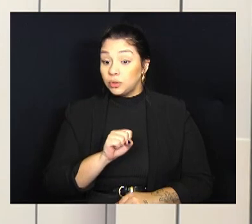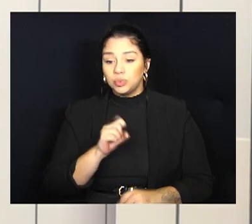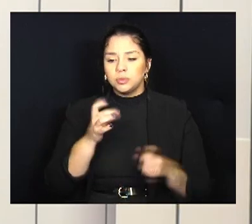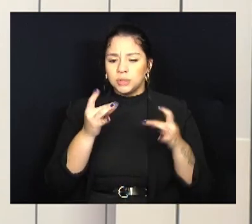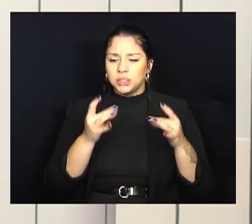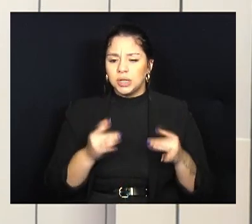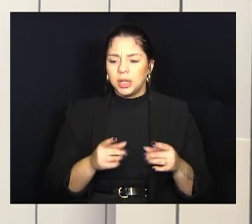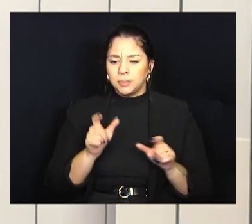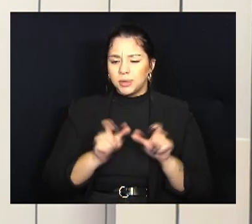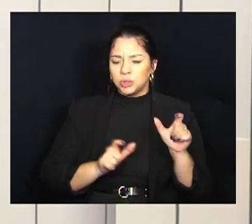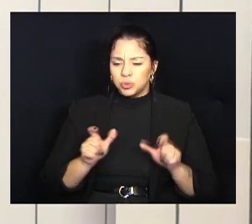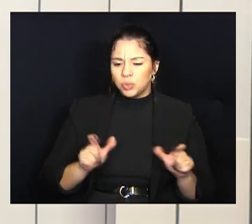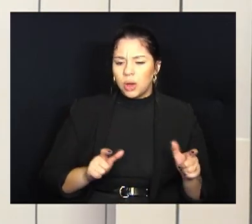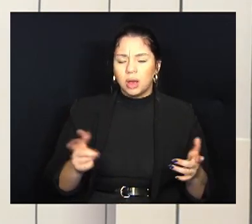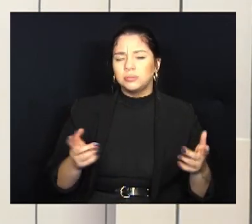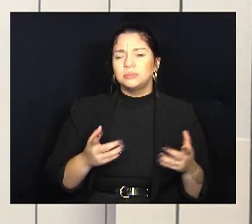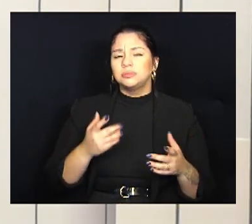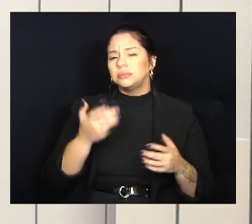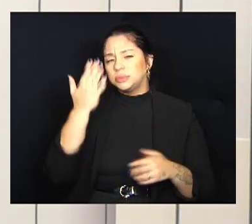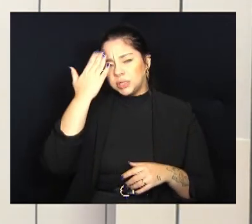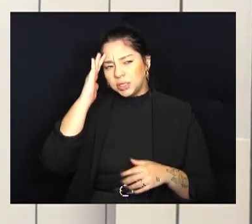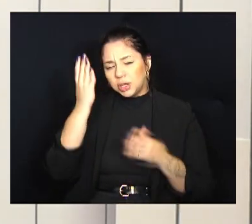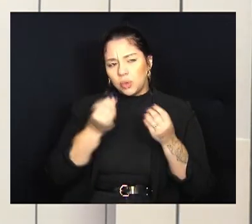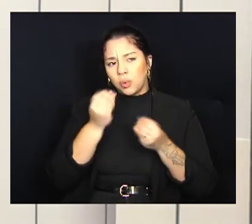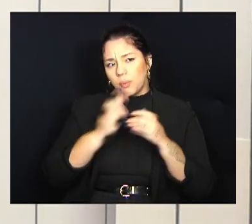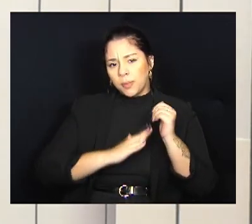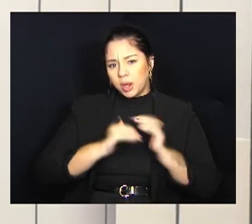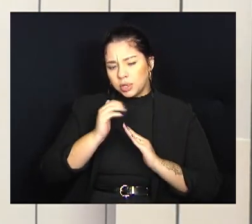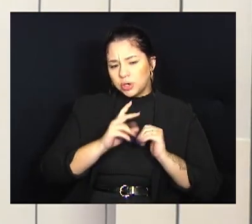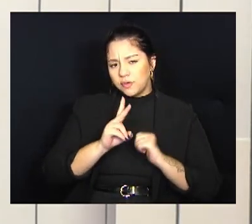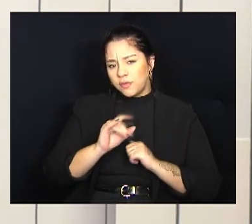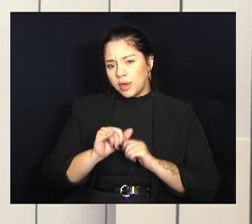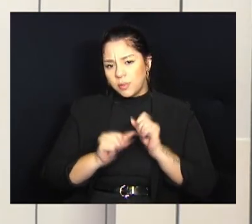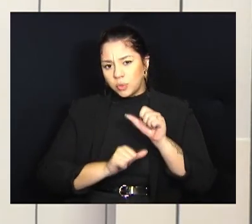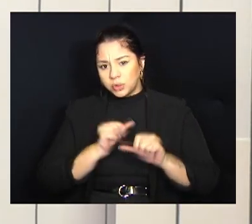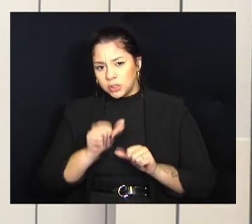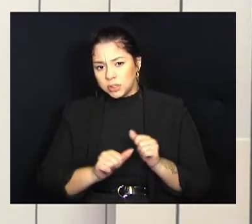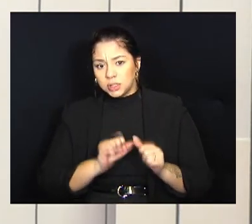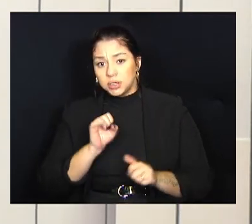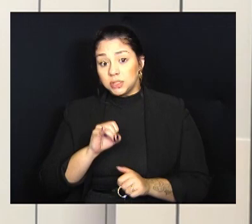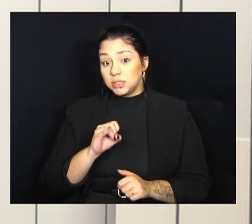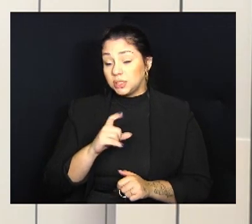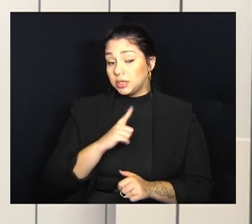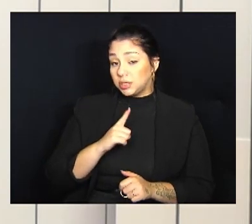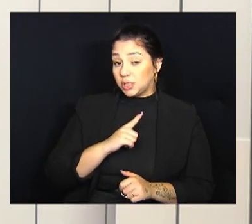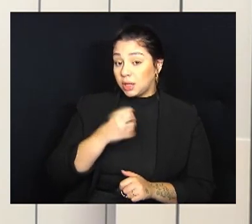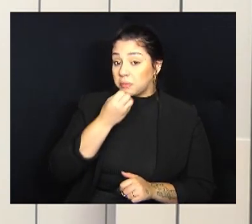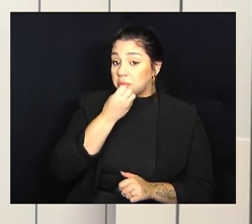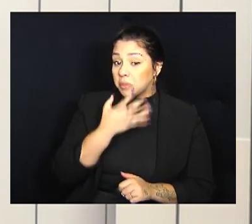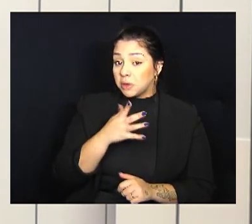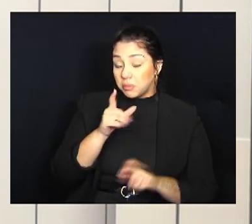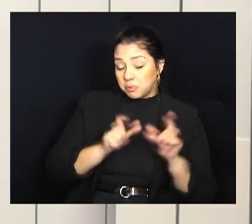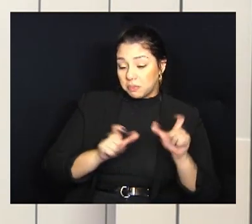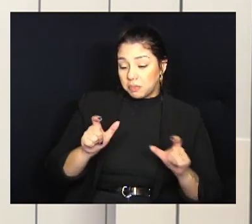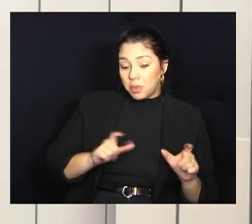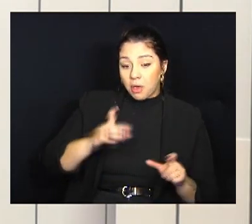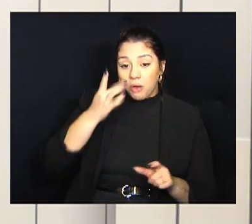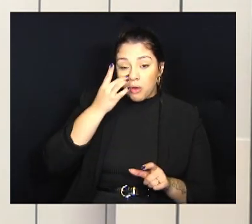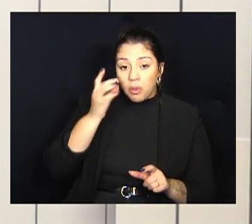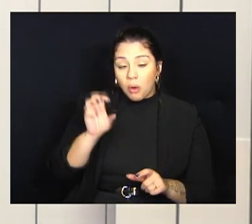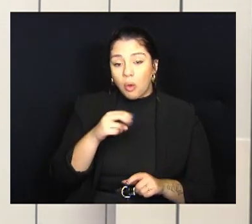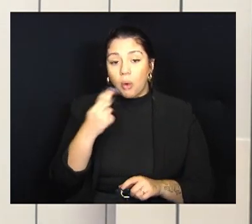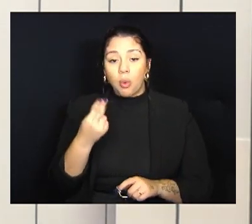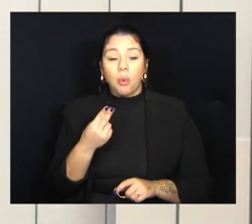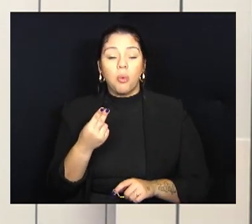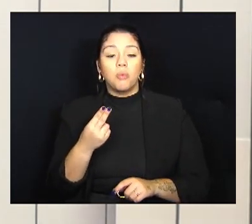acompanhando, entender como que na prática nós teremos mudanças, se vai nos beneficiar as pessoas físicas, as pessoas